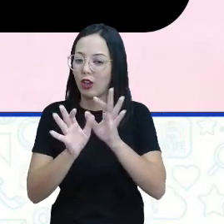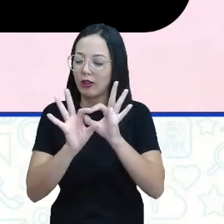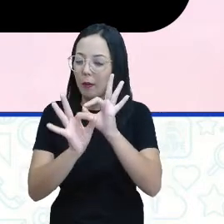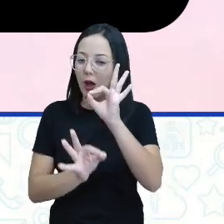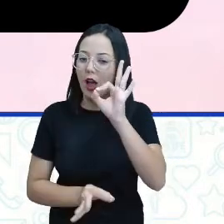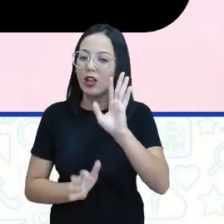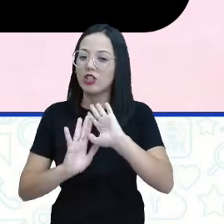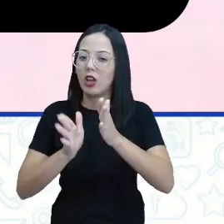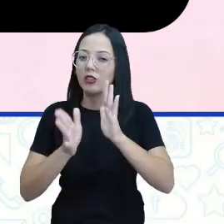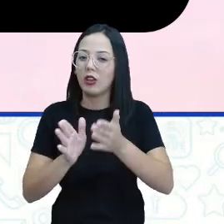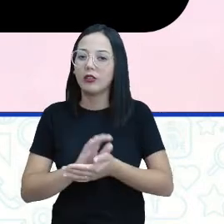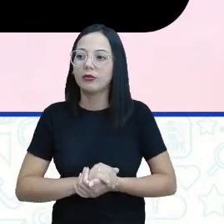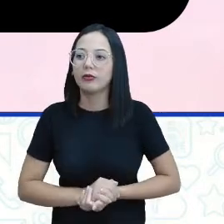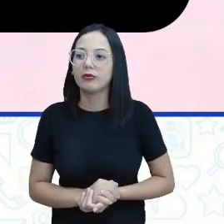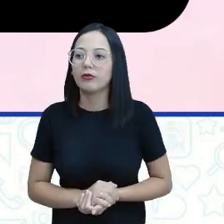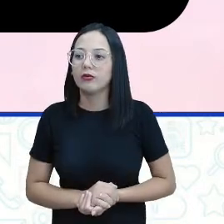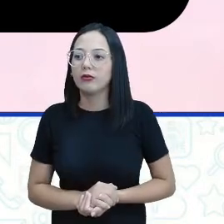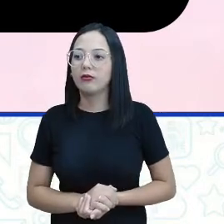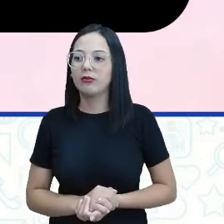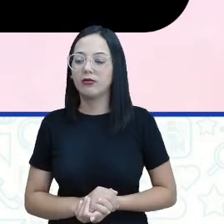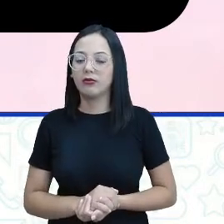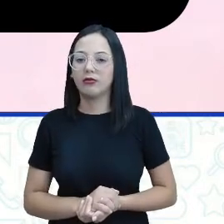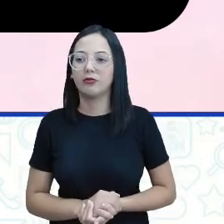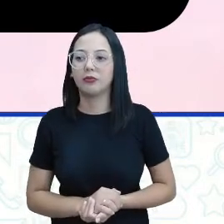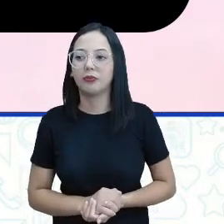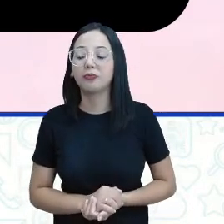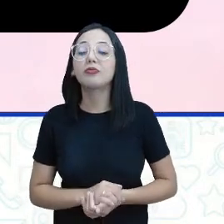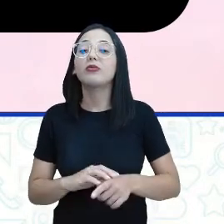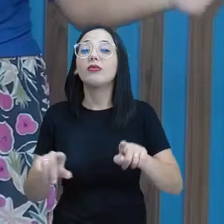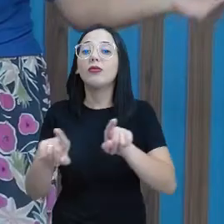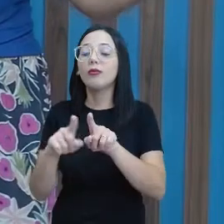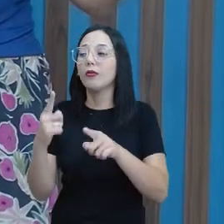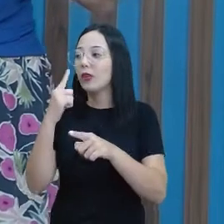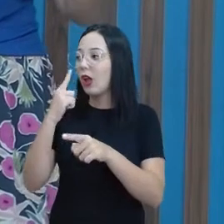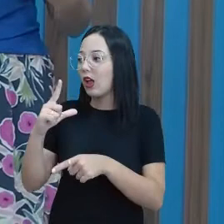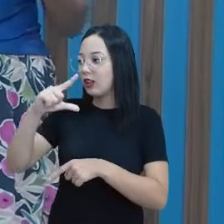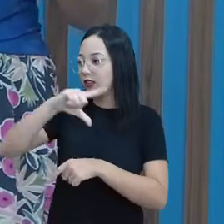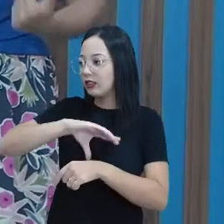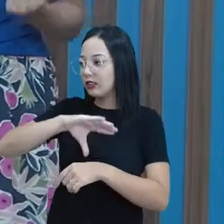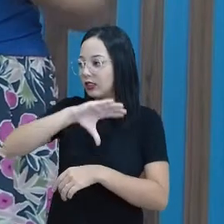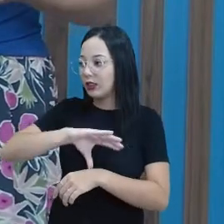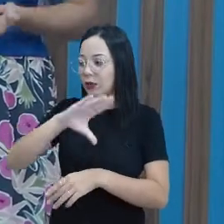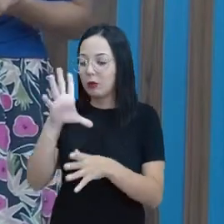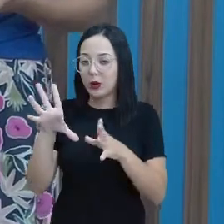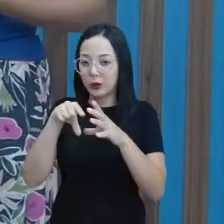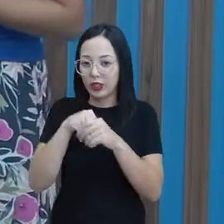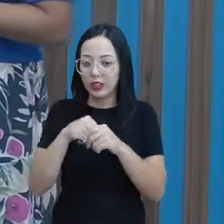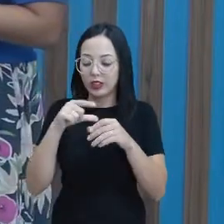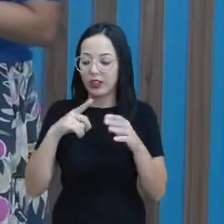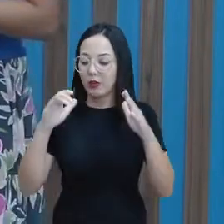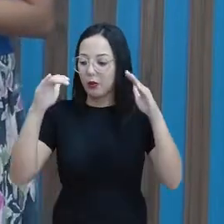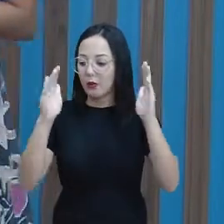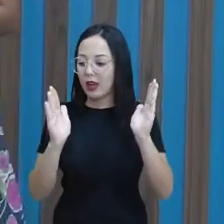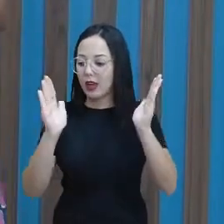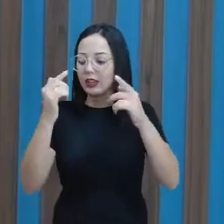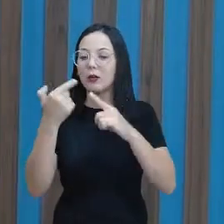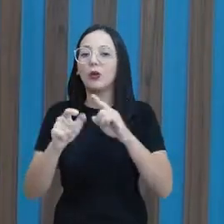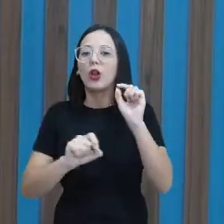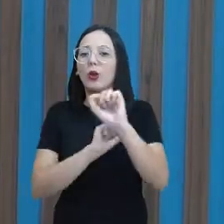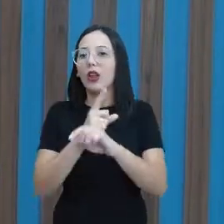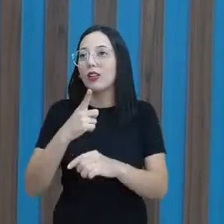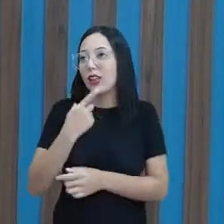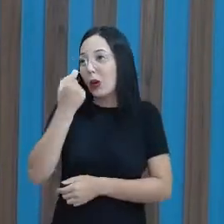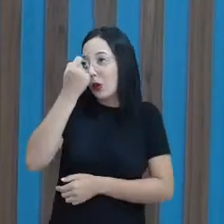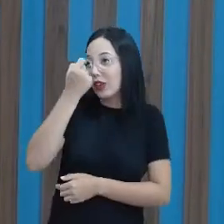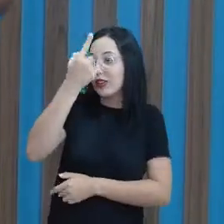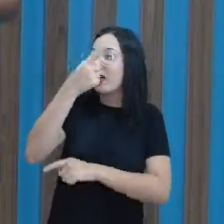né? E aí, mas em língua portuguesa, a gente emprega o parêntese para quê? Para intercalar uma ideia